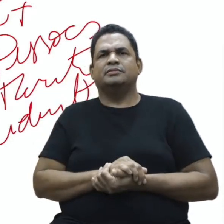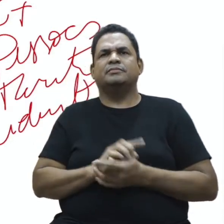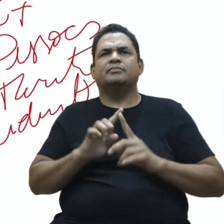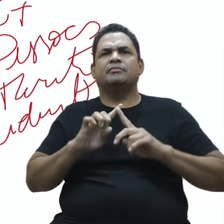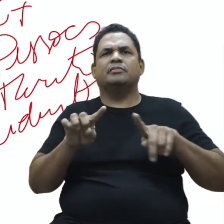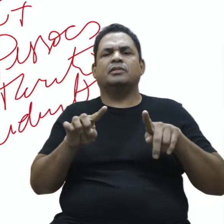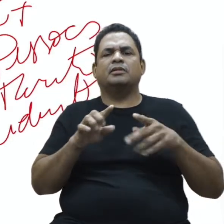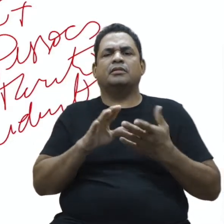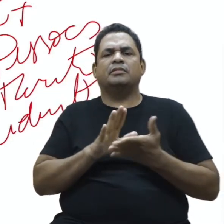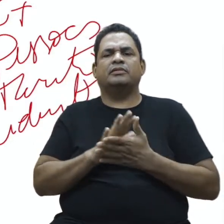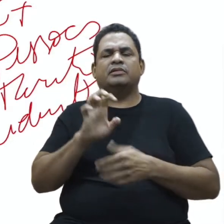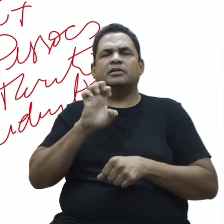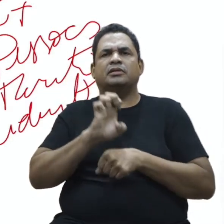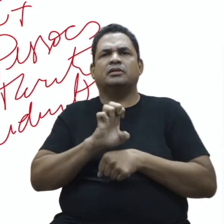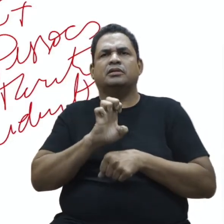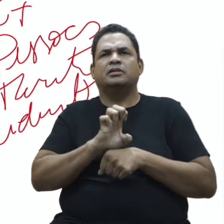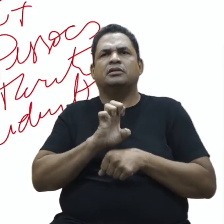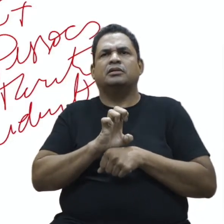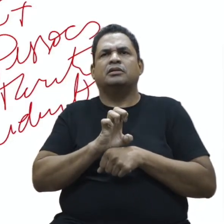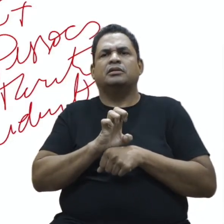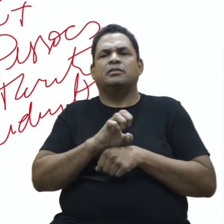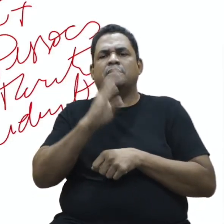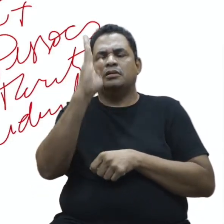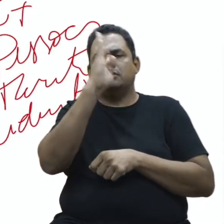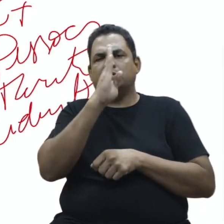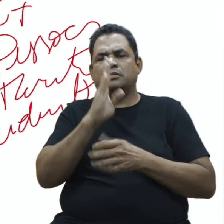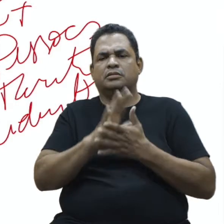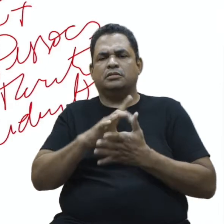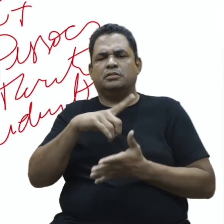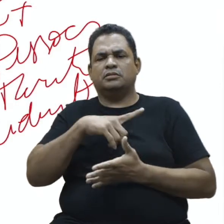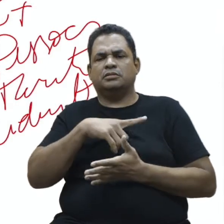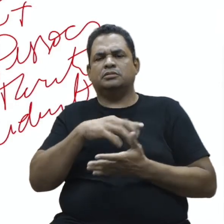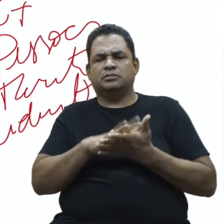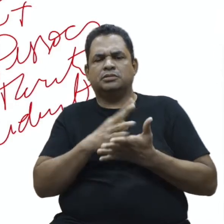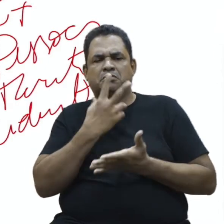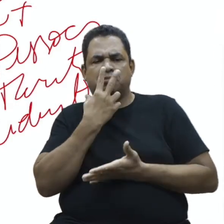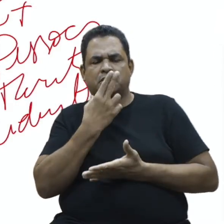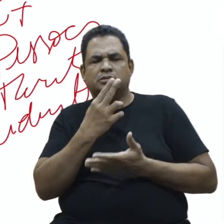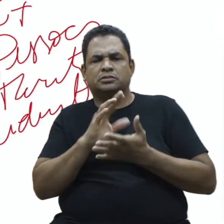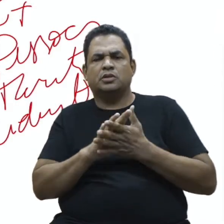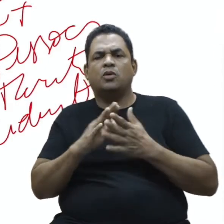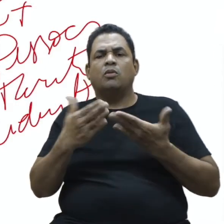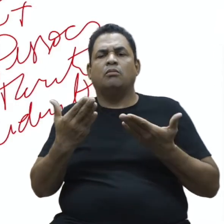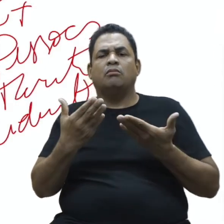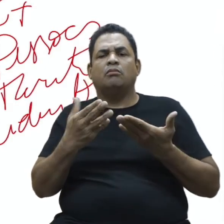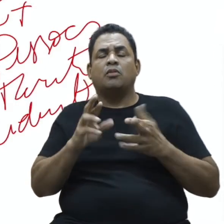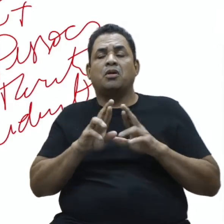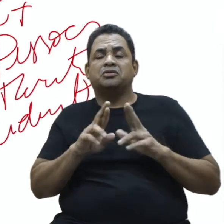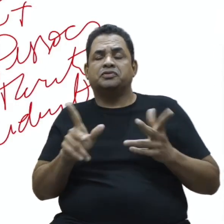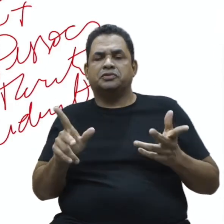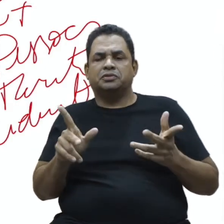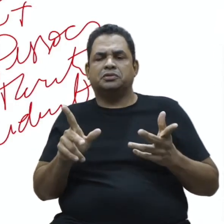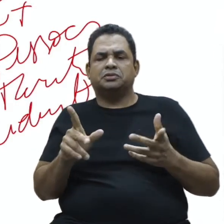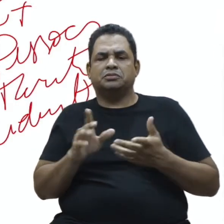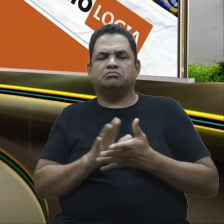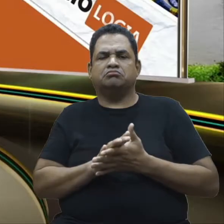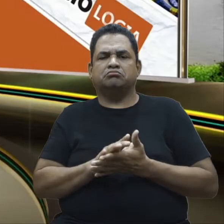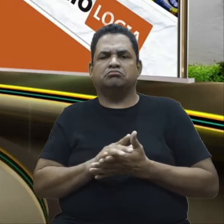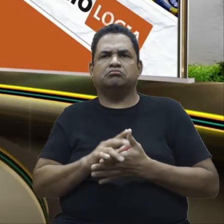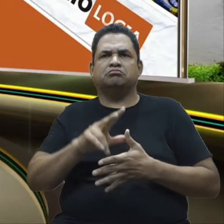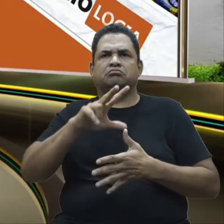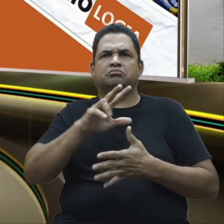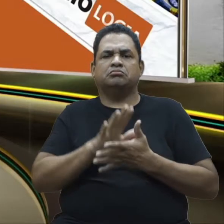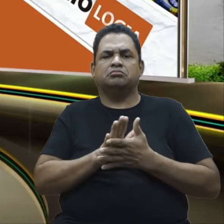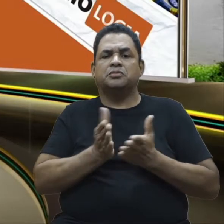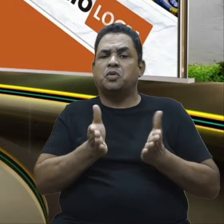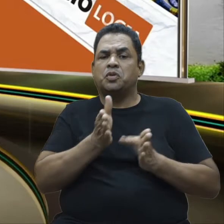tratando de Estado brasileiro, nós temos semelhanças. O que nos faz um pouco diferente da galera aí dos